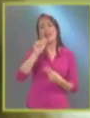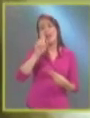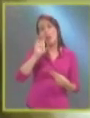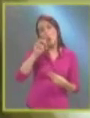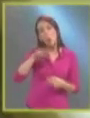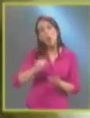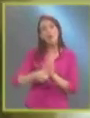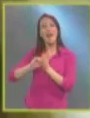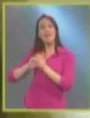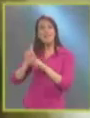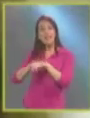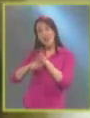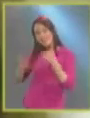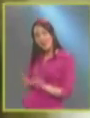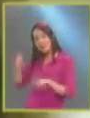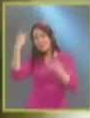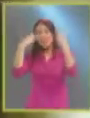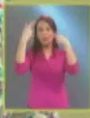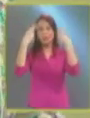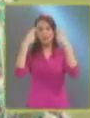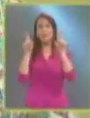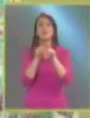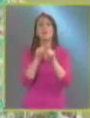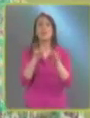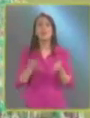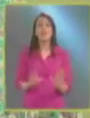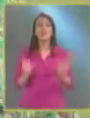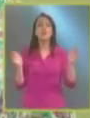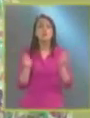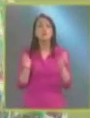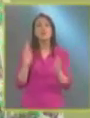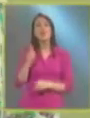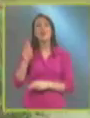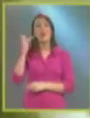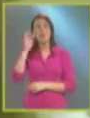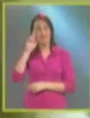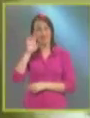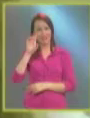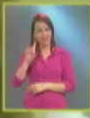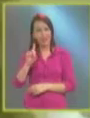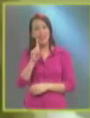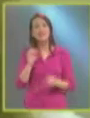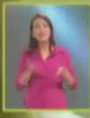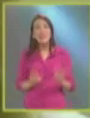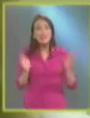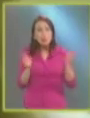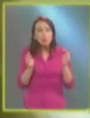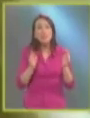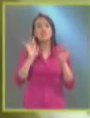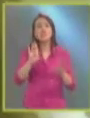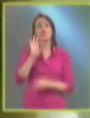Uhum. E o importante também, Roberta, é que os prematuros, como foi o caso do Fred, só o teste do olhinho não é o